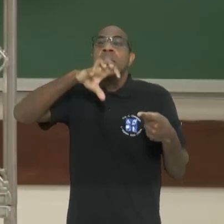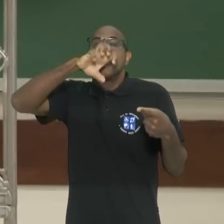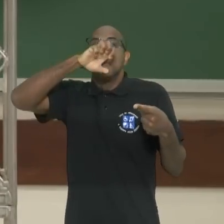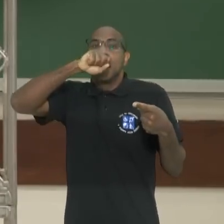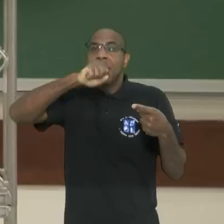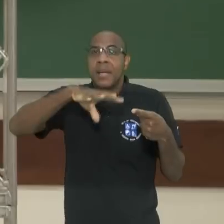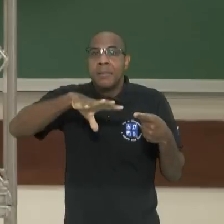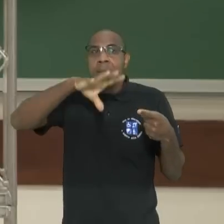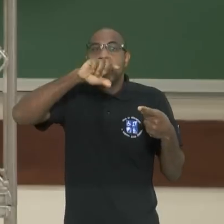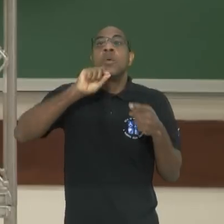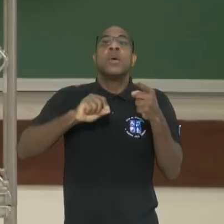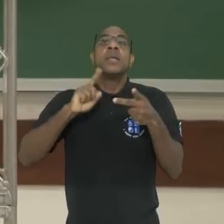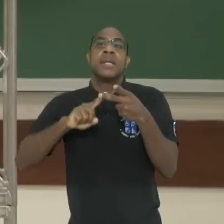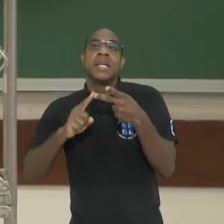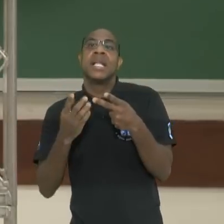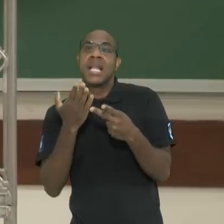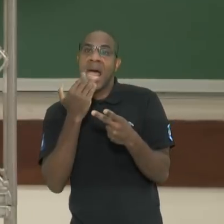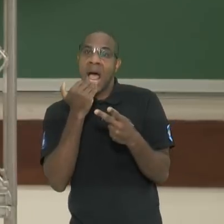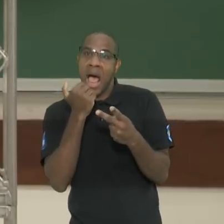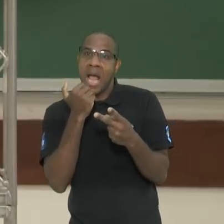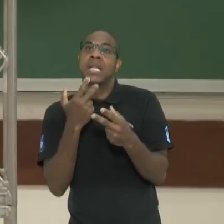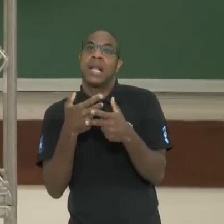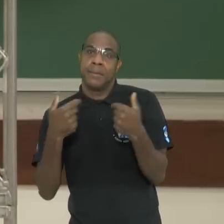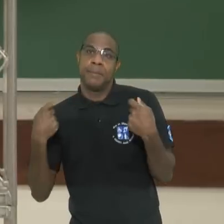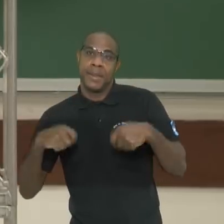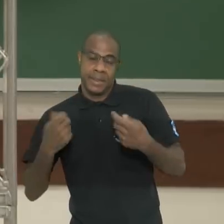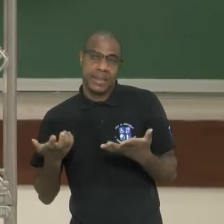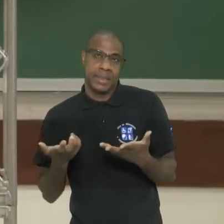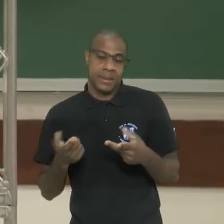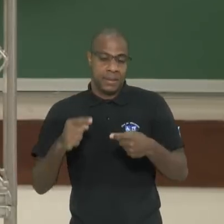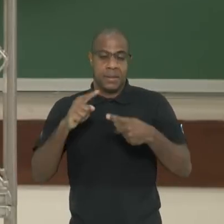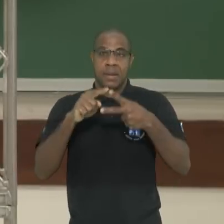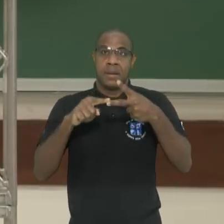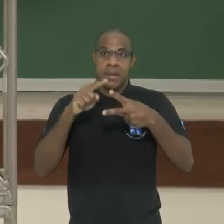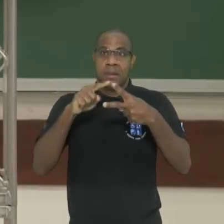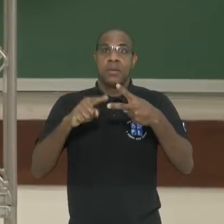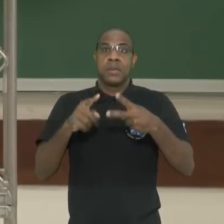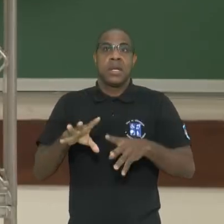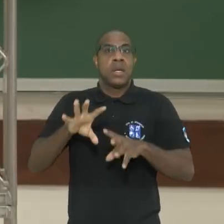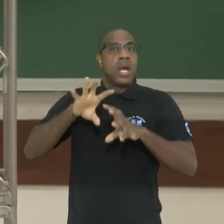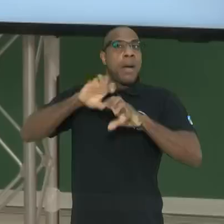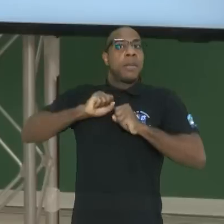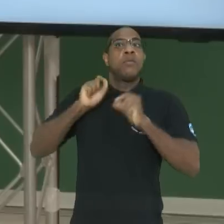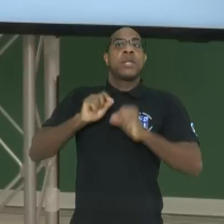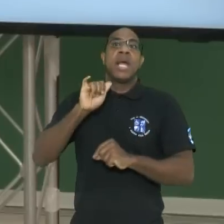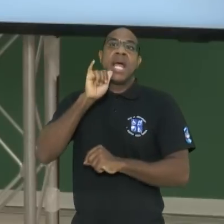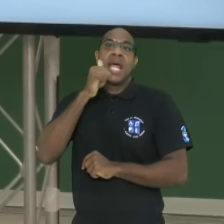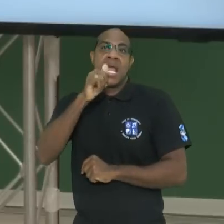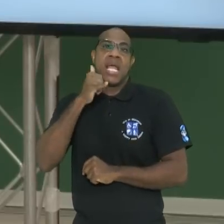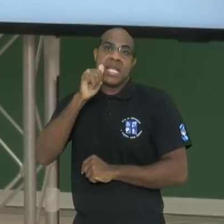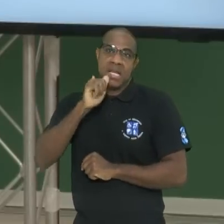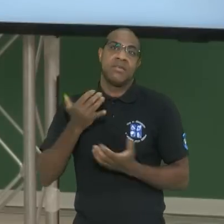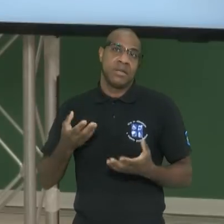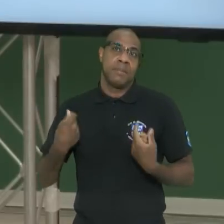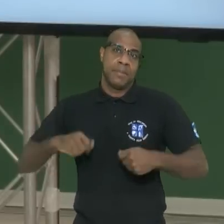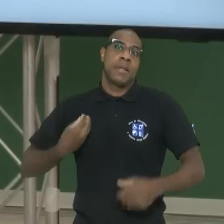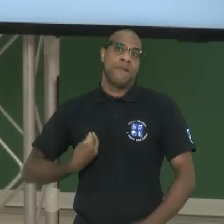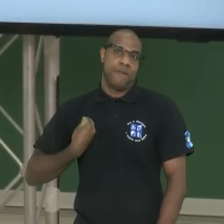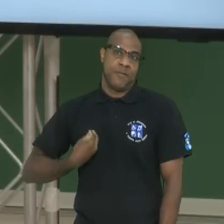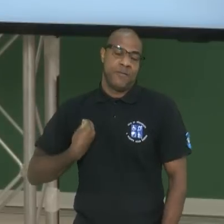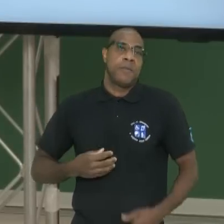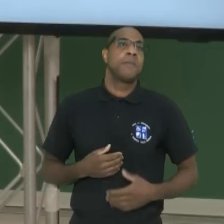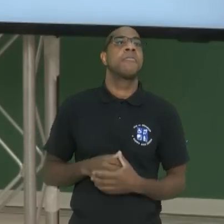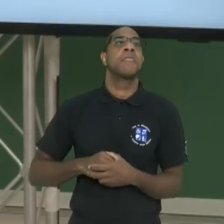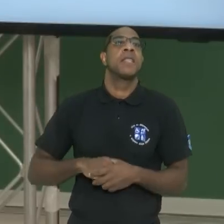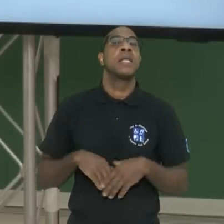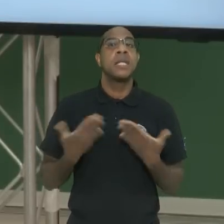e se alimentar. Para quê? Porque da respiração e da alimentação ele vai obter a energia que ele precisa para sobreviver. E no caso